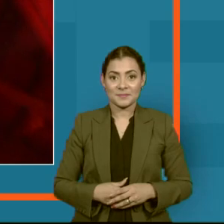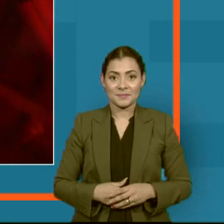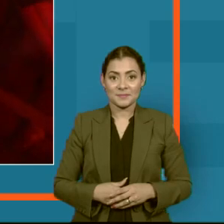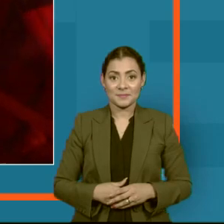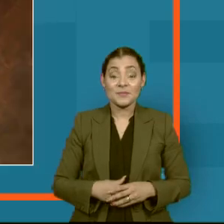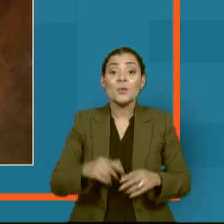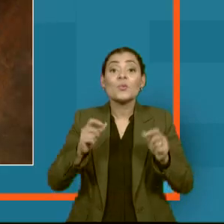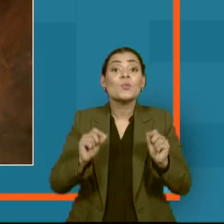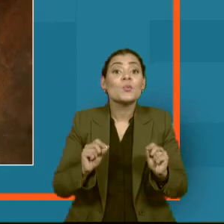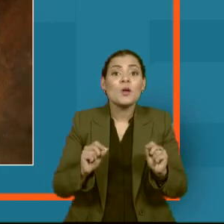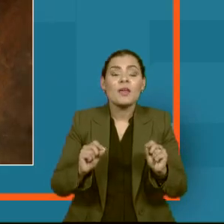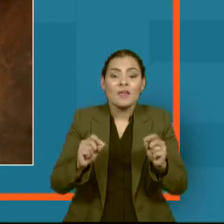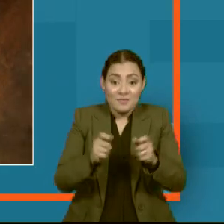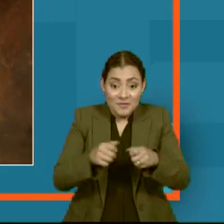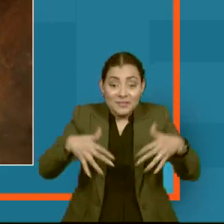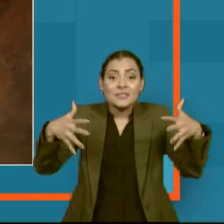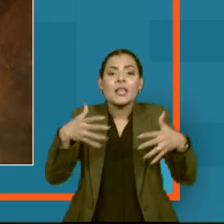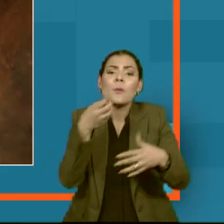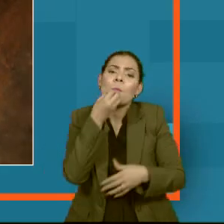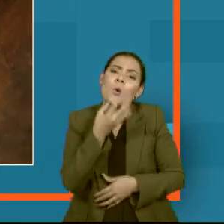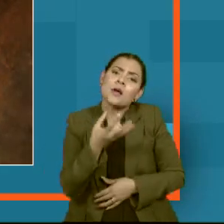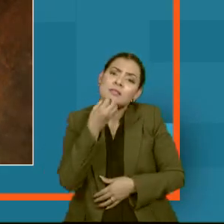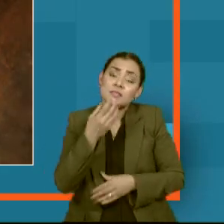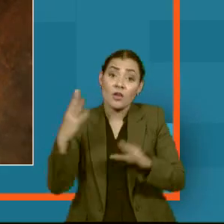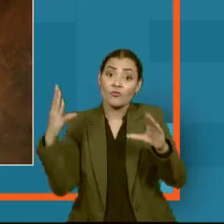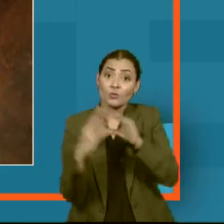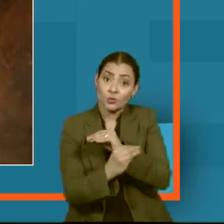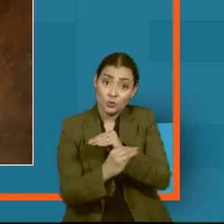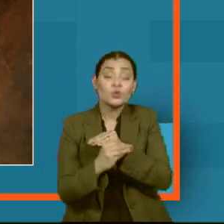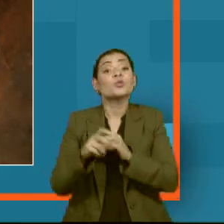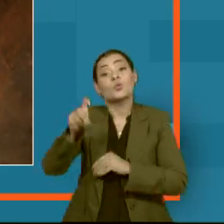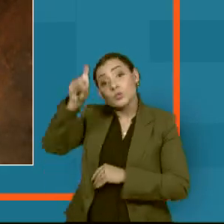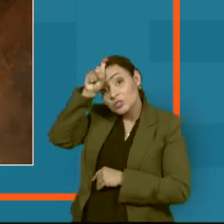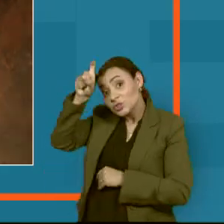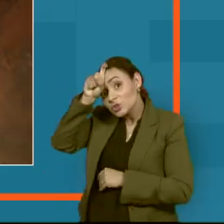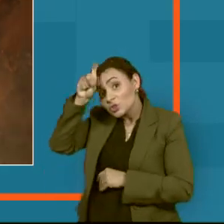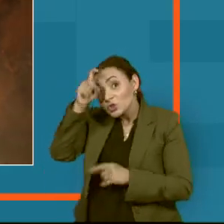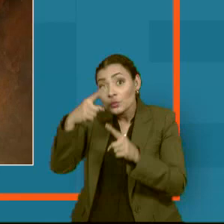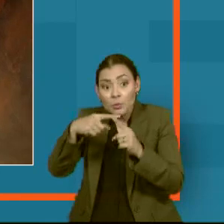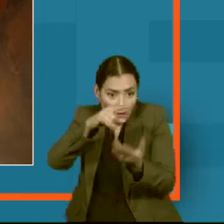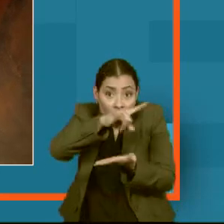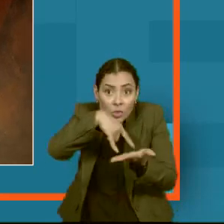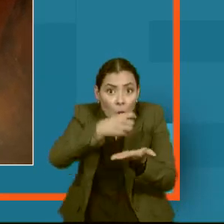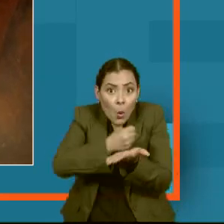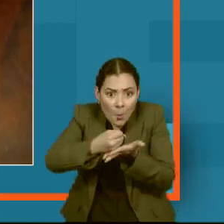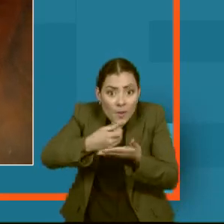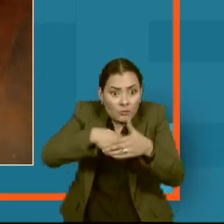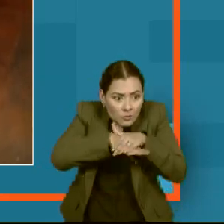E passe a feiticeira boldosa, que fugiu de Alexandria, trazendo documentos históricos.